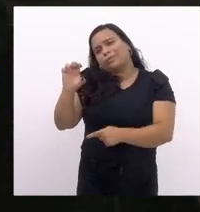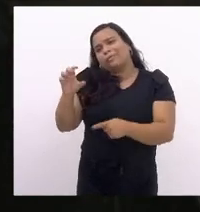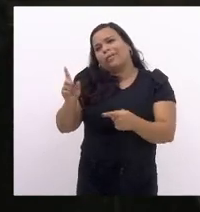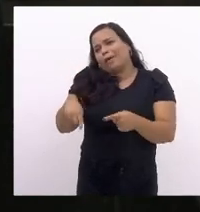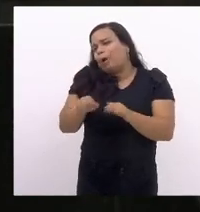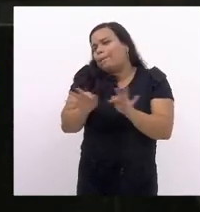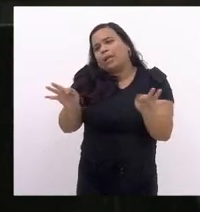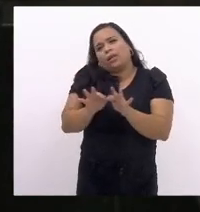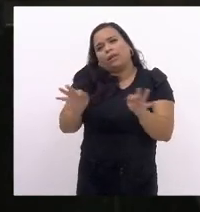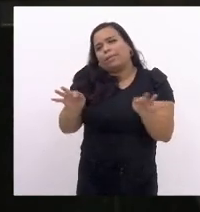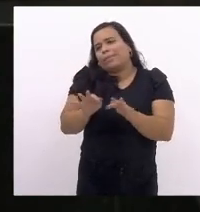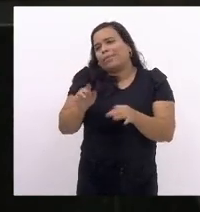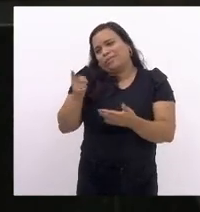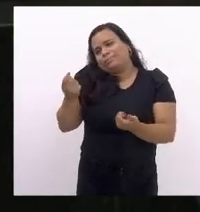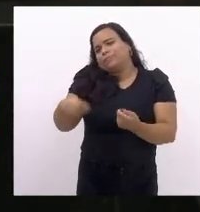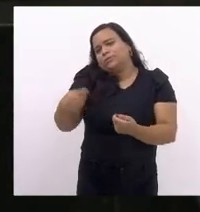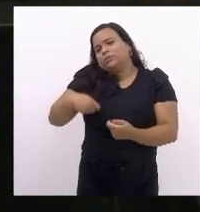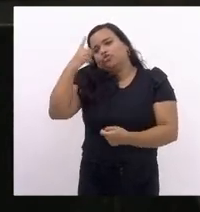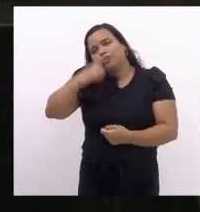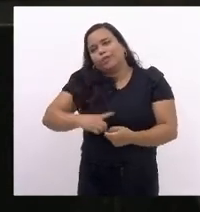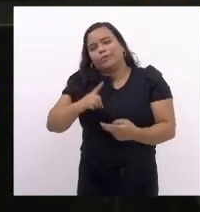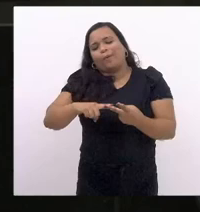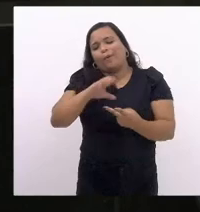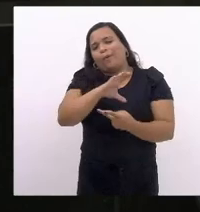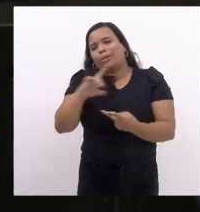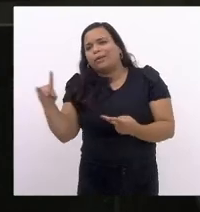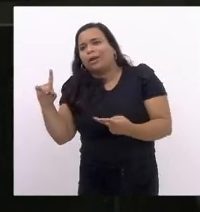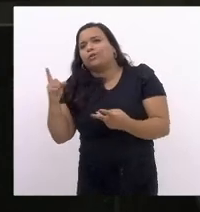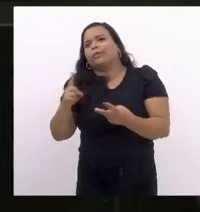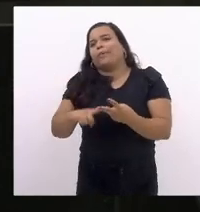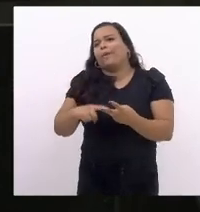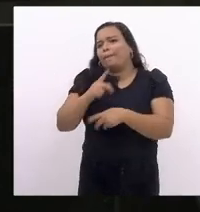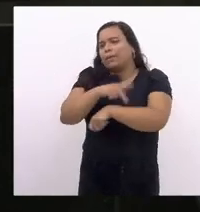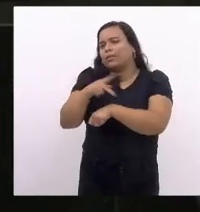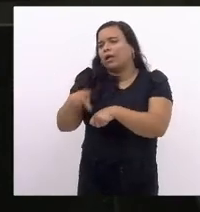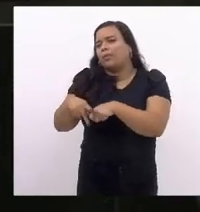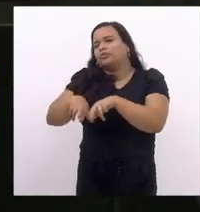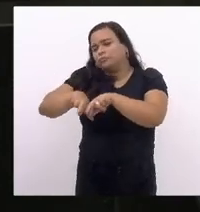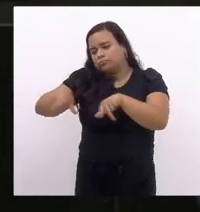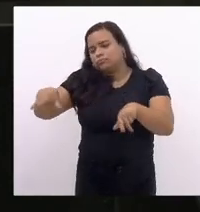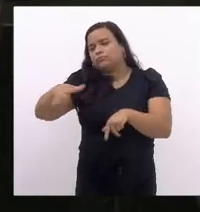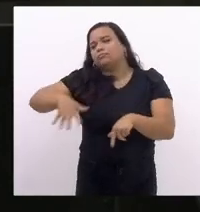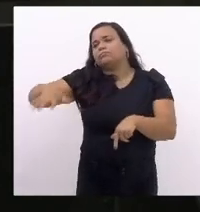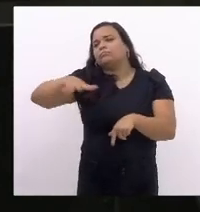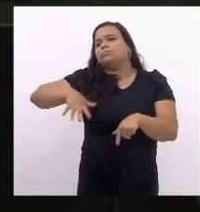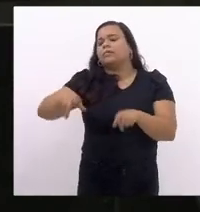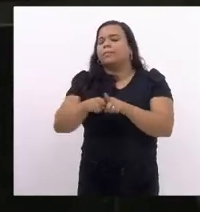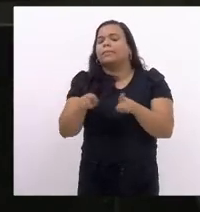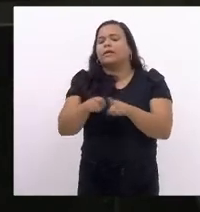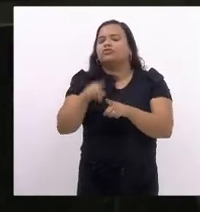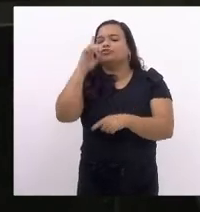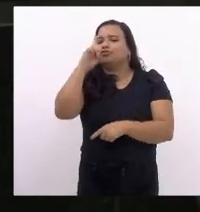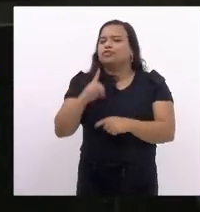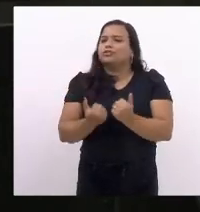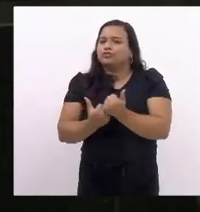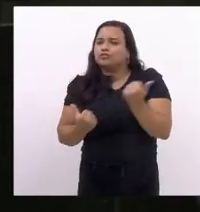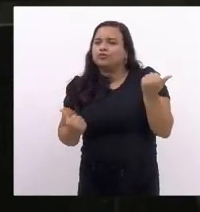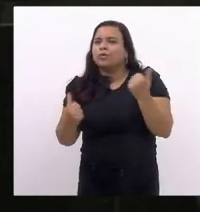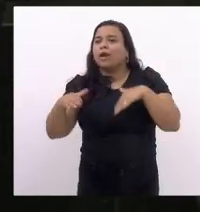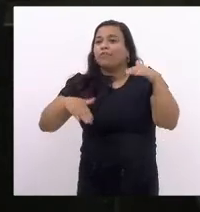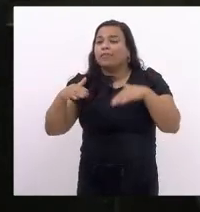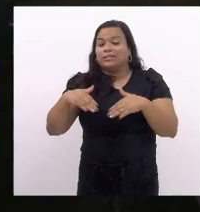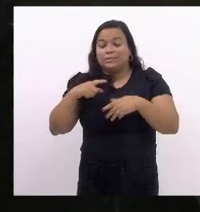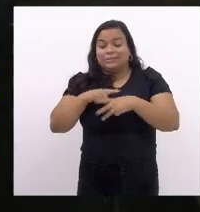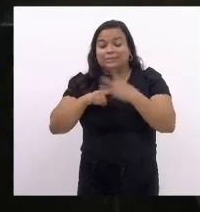esses profissionais, diretores, coordenadores pedagógicos, enfim, diretores adjuntos, se dedicam, às vezes, 3